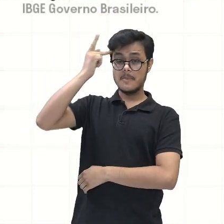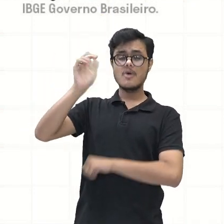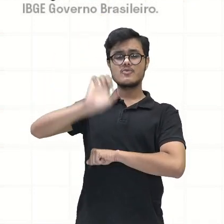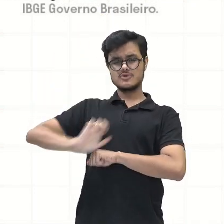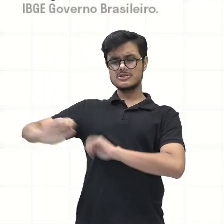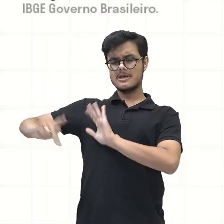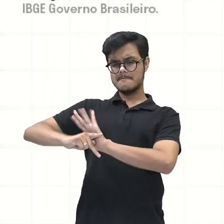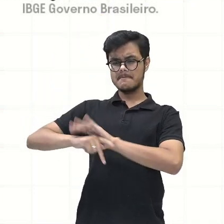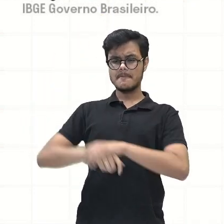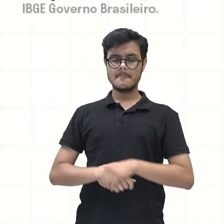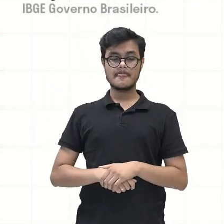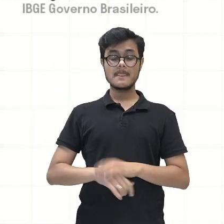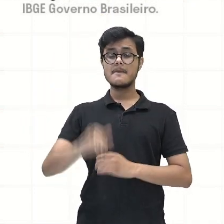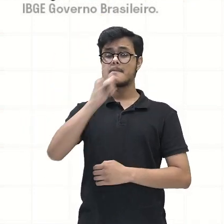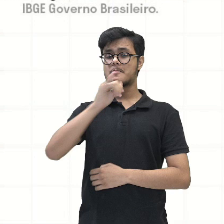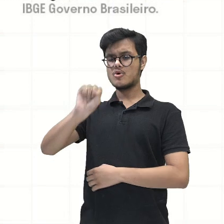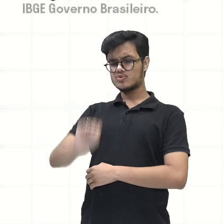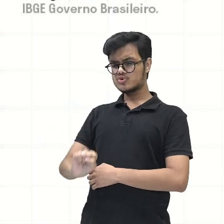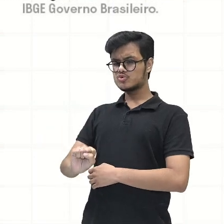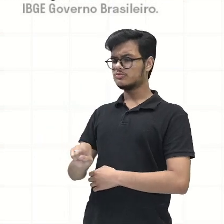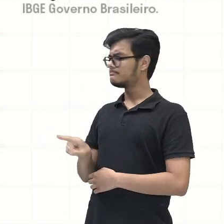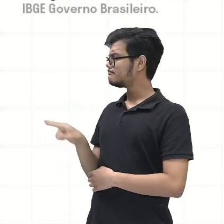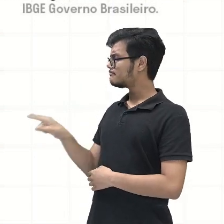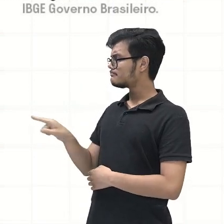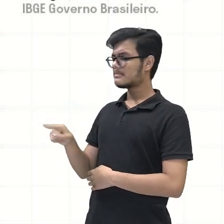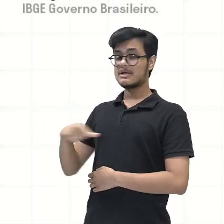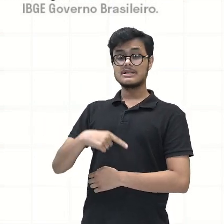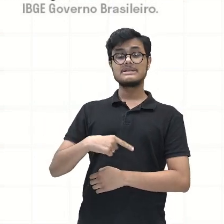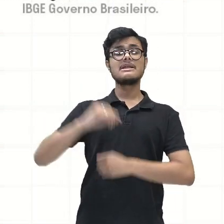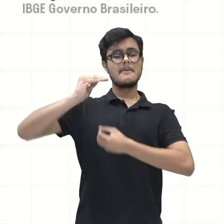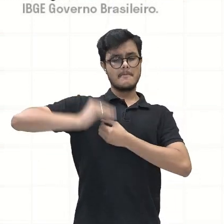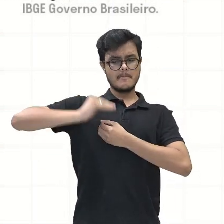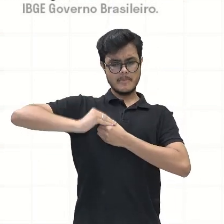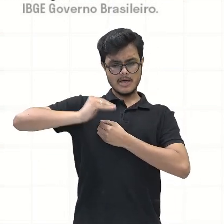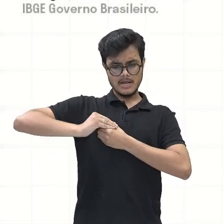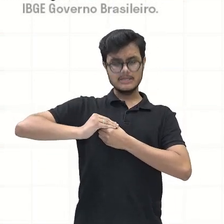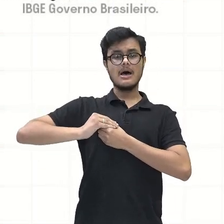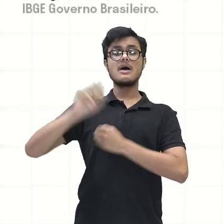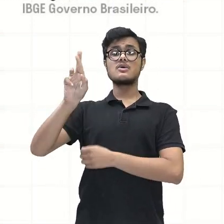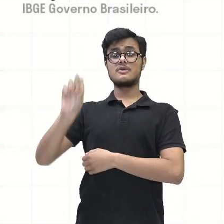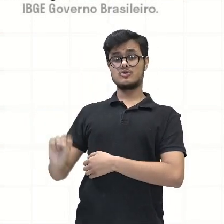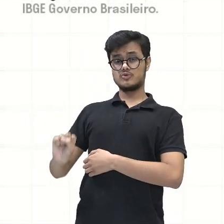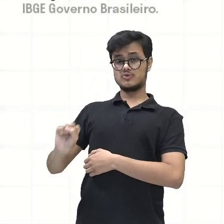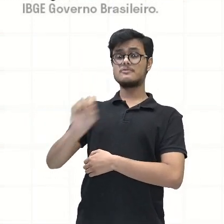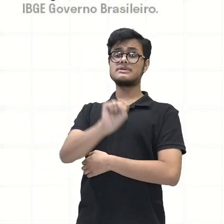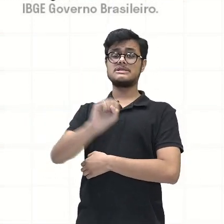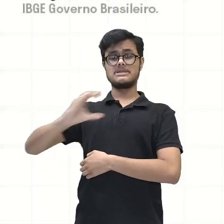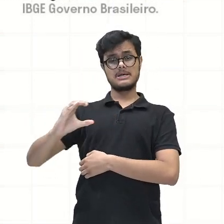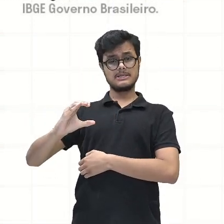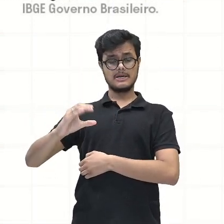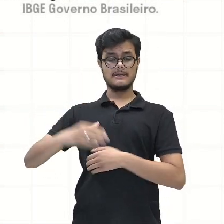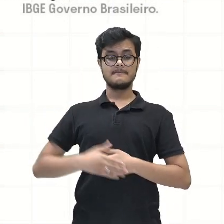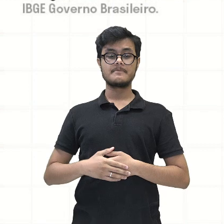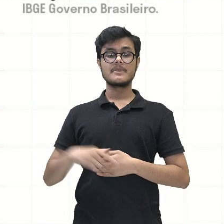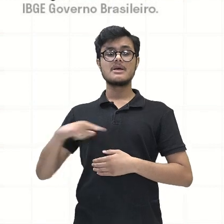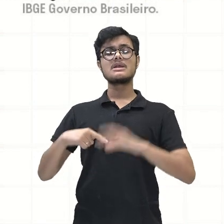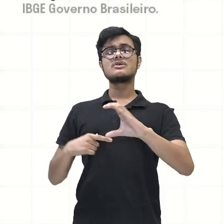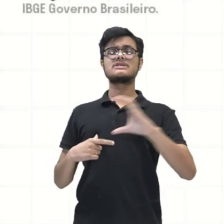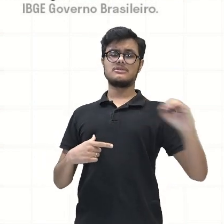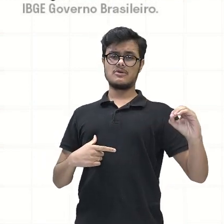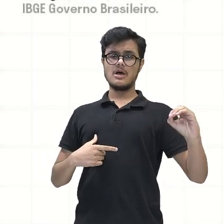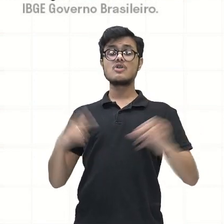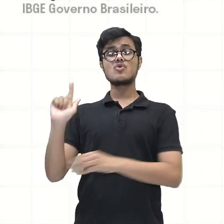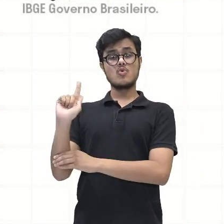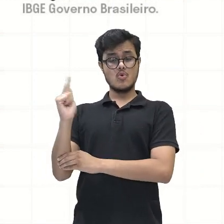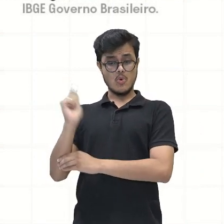temos aqui mais na parte extrema ao sul, né, o Paraná, Rio Grande do Sul e Santa Catarina, e aqui centro-oeste, né,